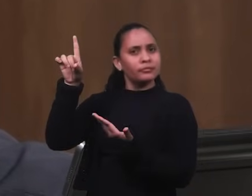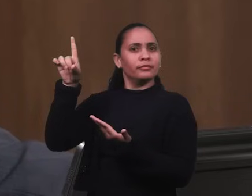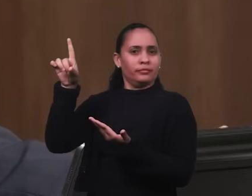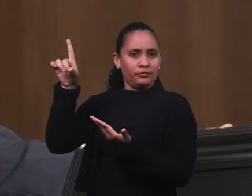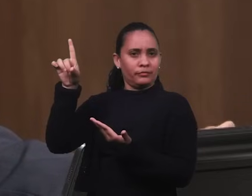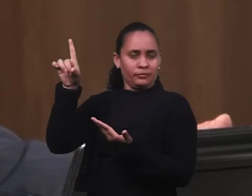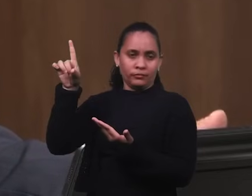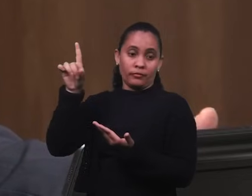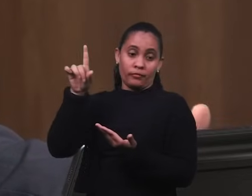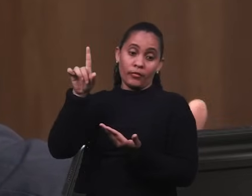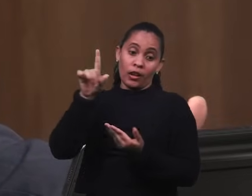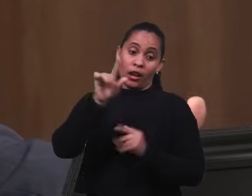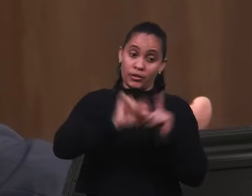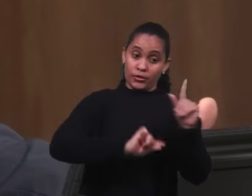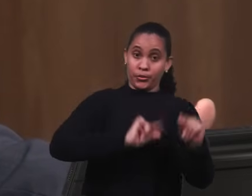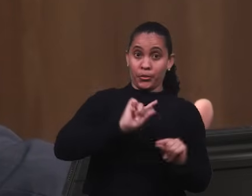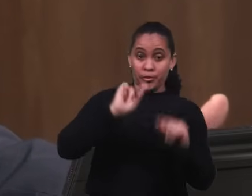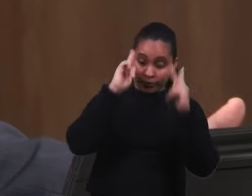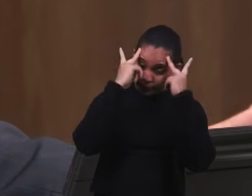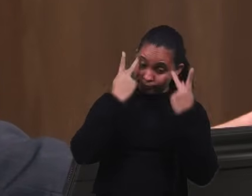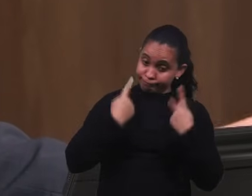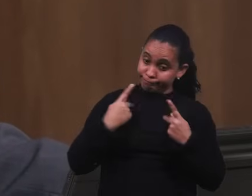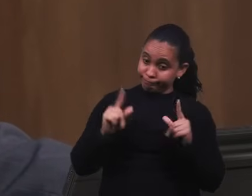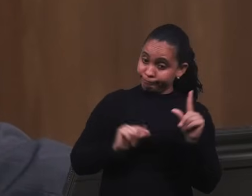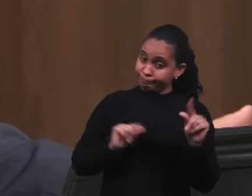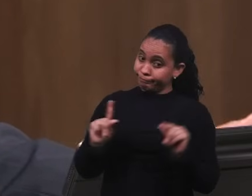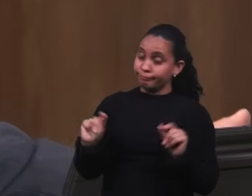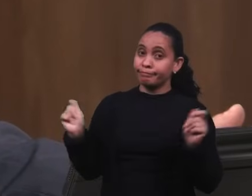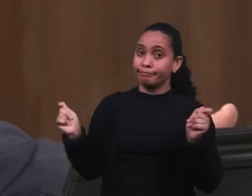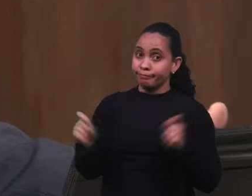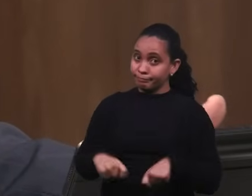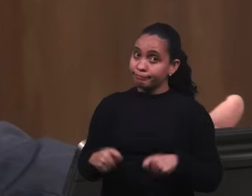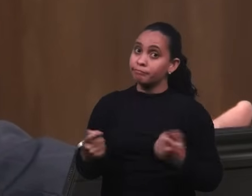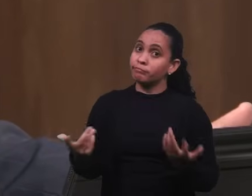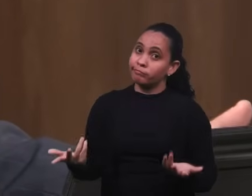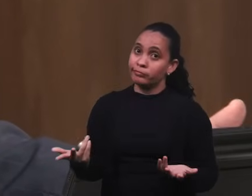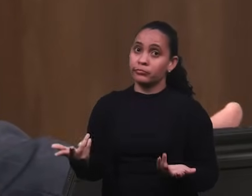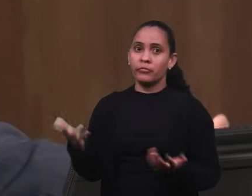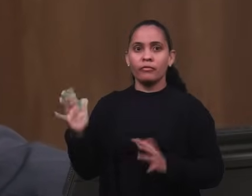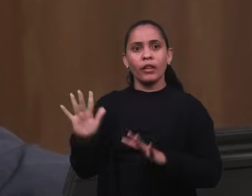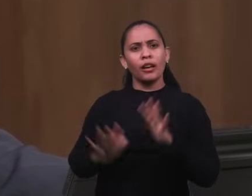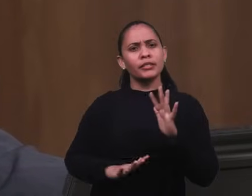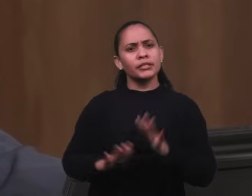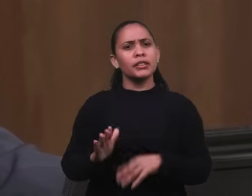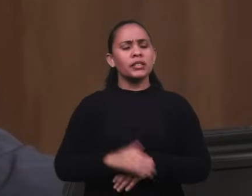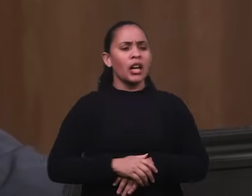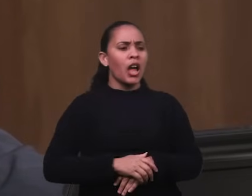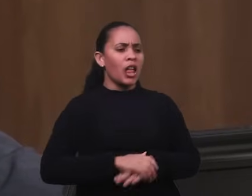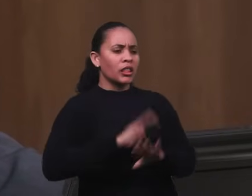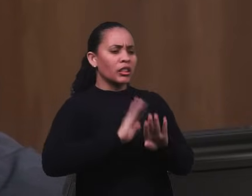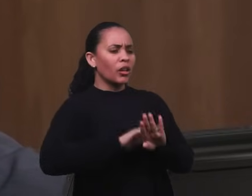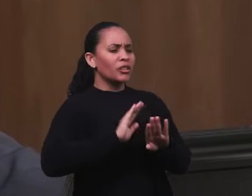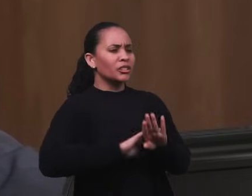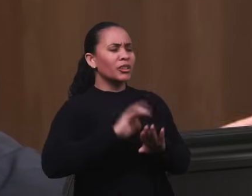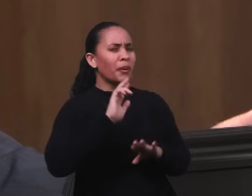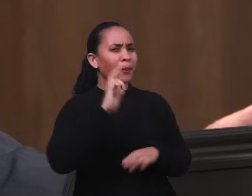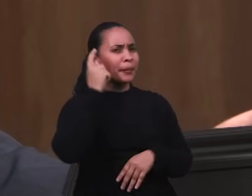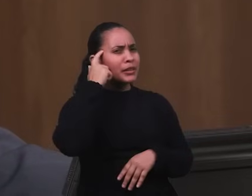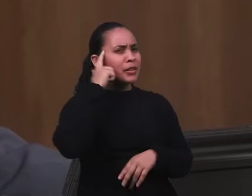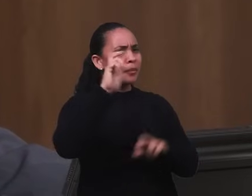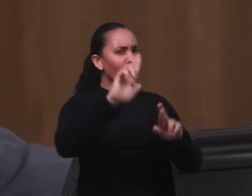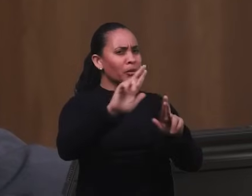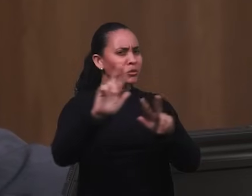livre-arbítrio, são interpretações, muitas vezes teológicas, que surgiram